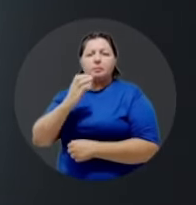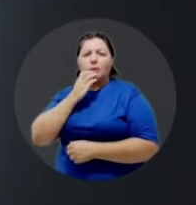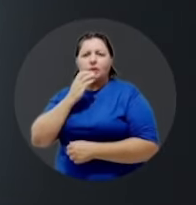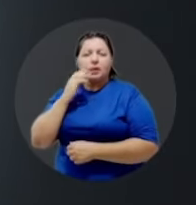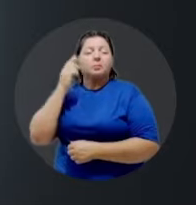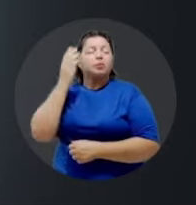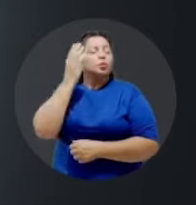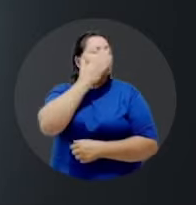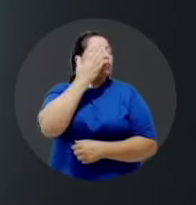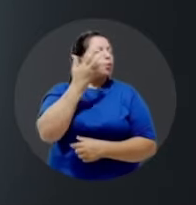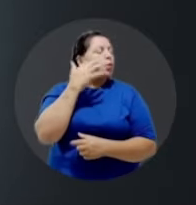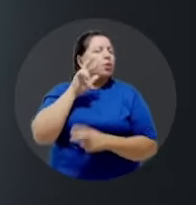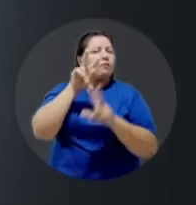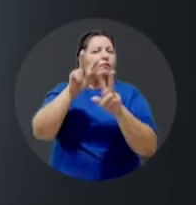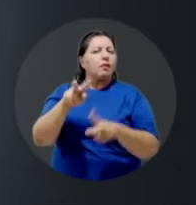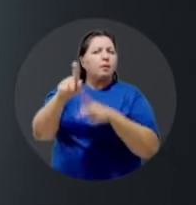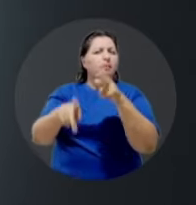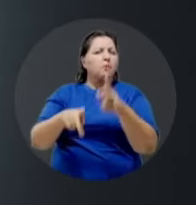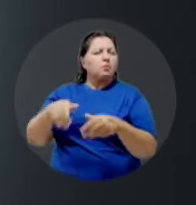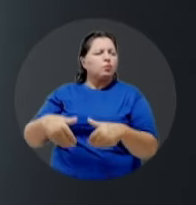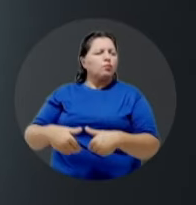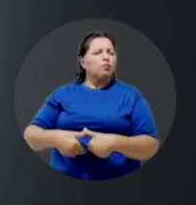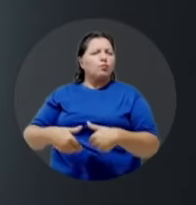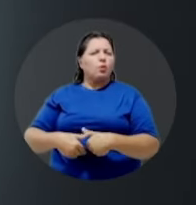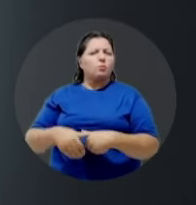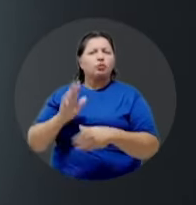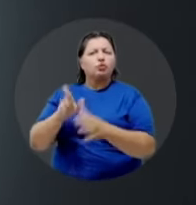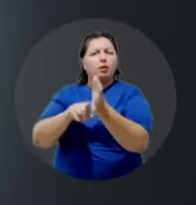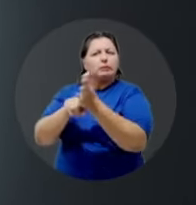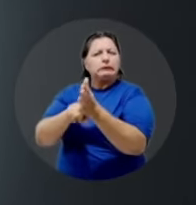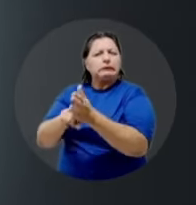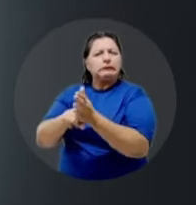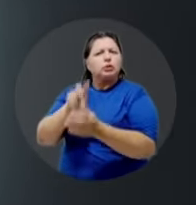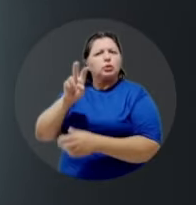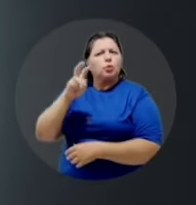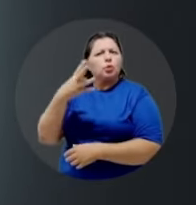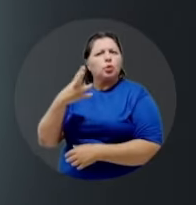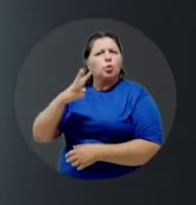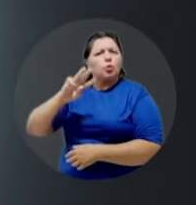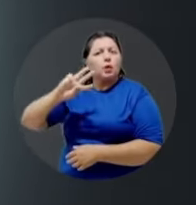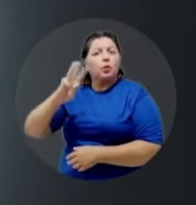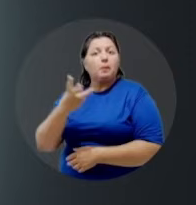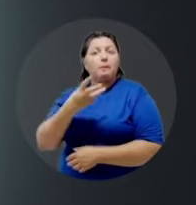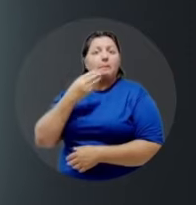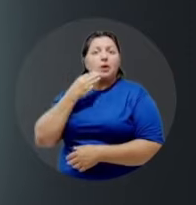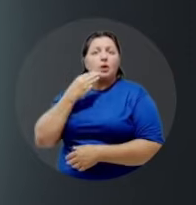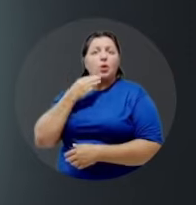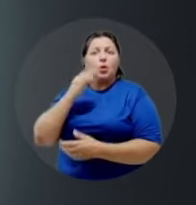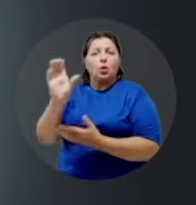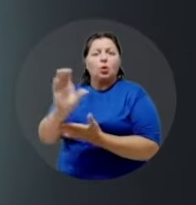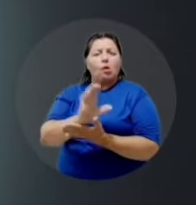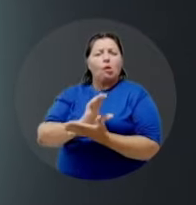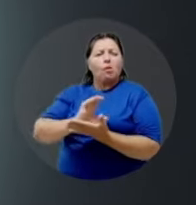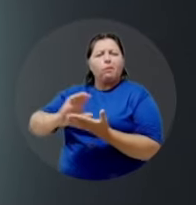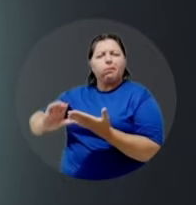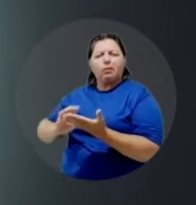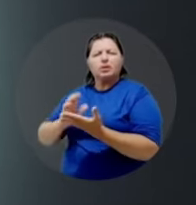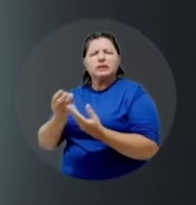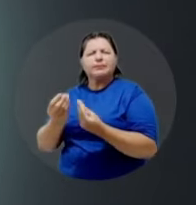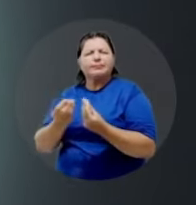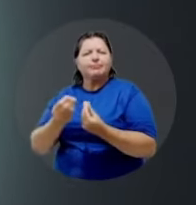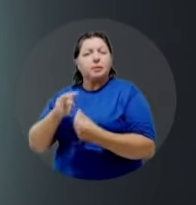afastado, Paulo Dantas, fecha os olhos para a fome da população. Investigado pelo desvio de R$54 milhões,